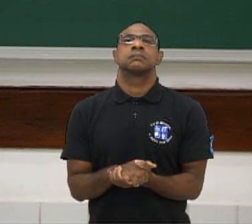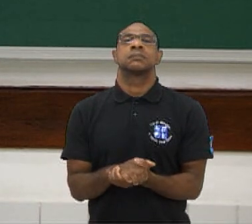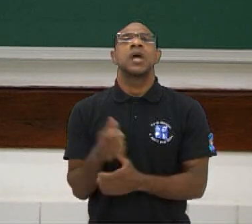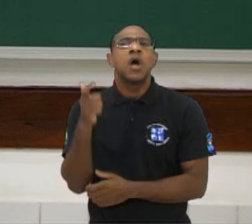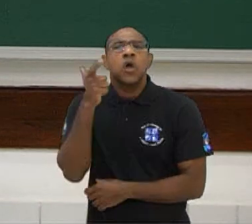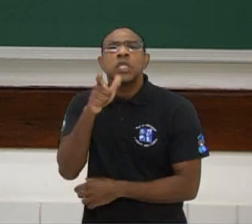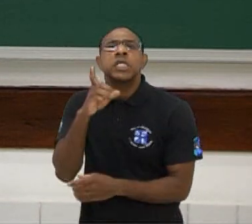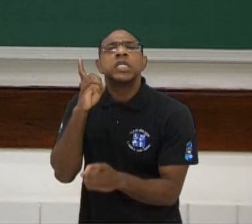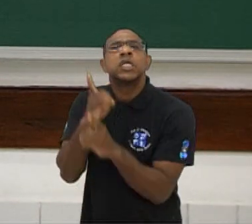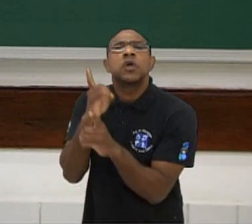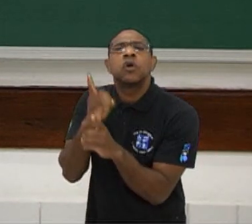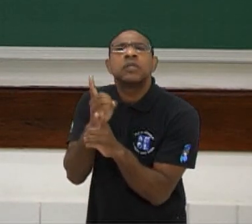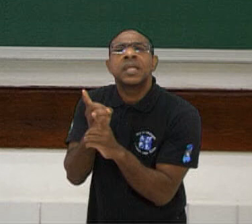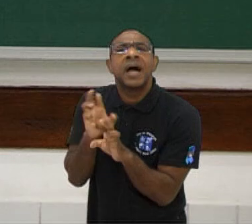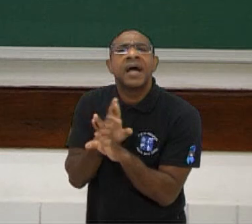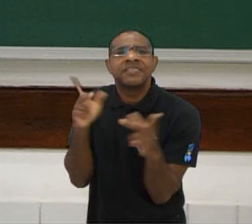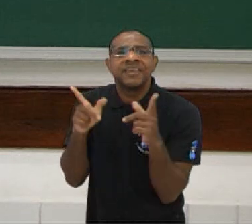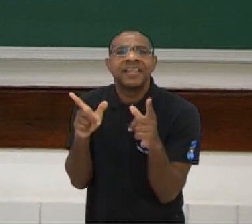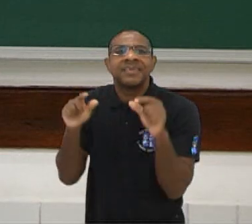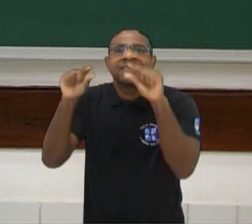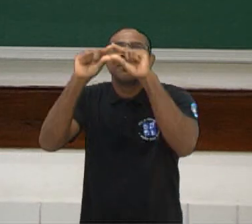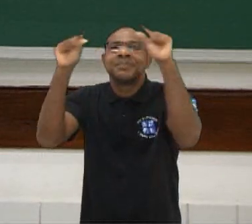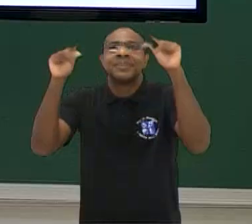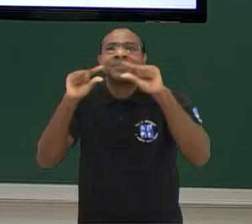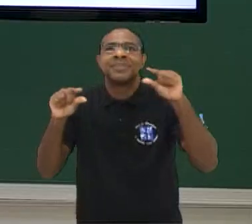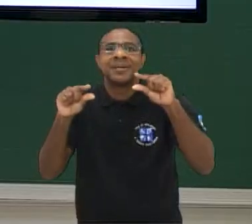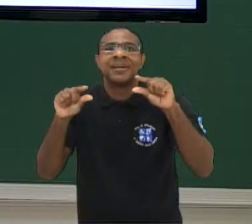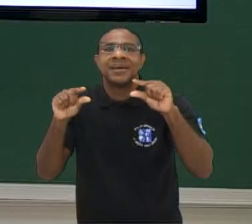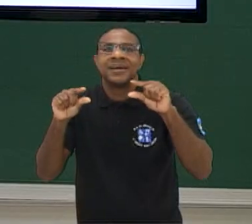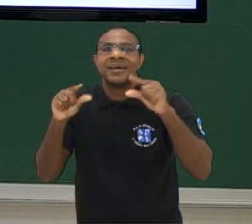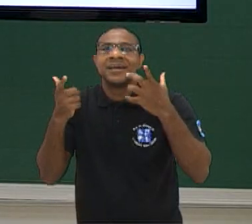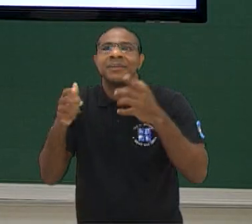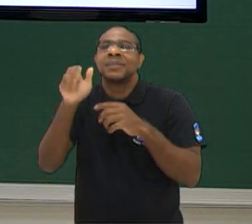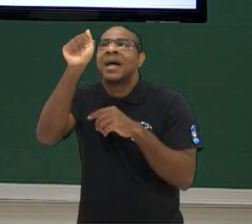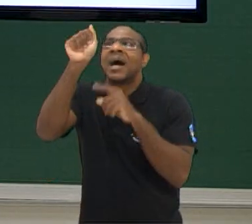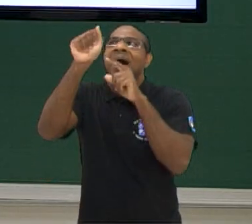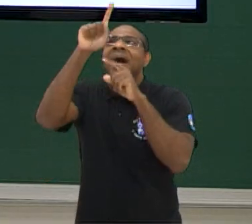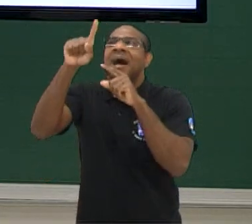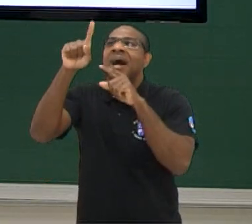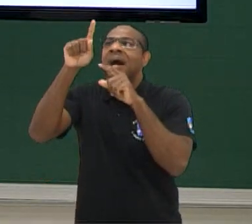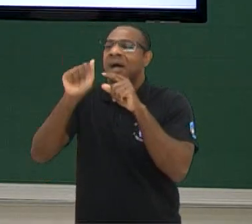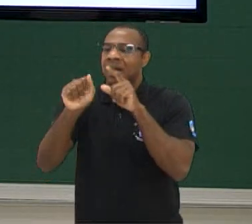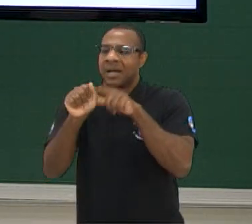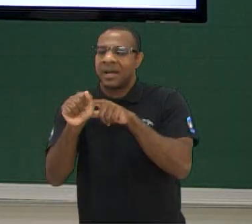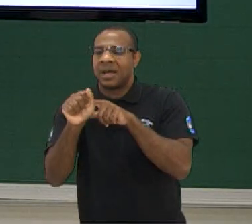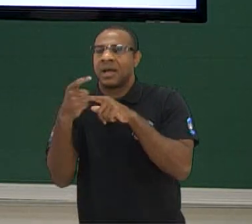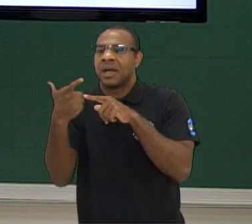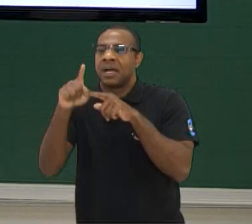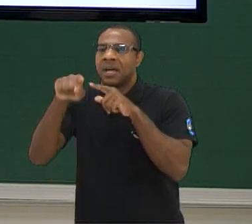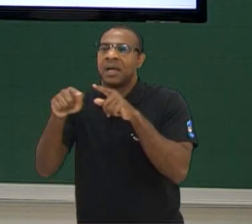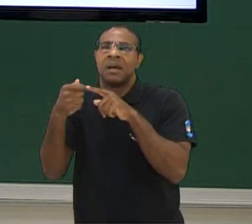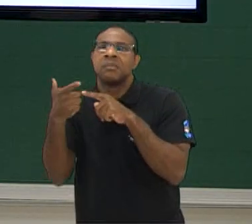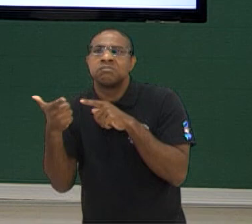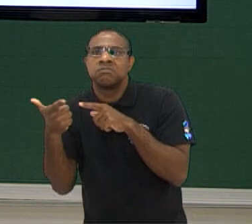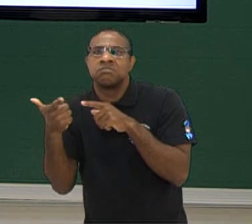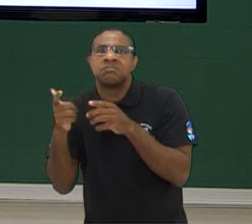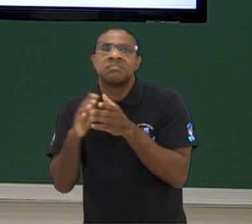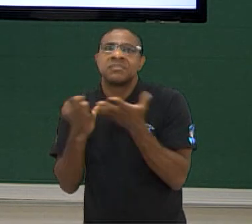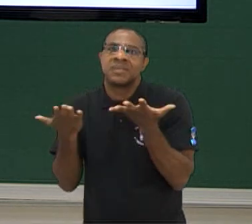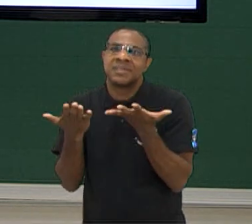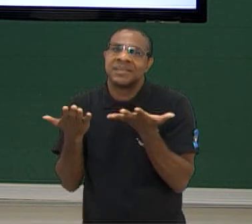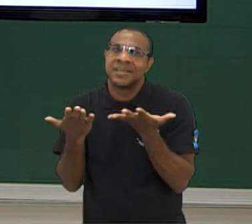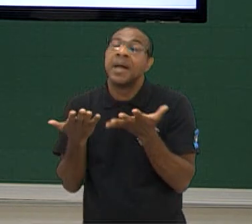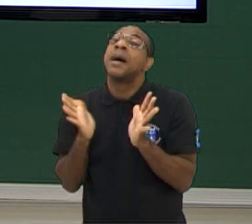Conseguiram encontrar aí a diferença de sentido da utilização daquela crase ou não? Parece uma coisa tão pequena, mas